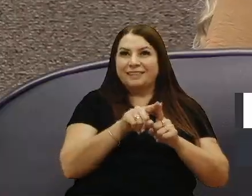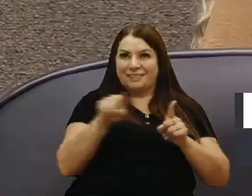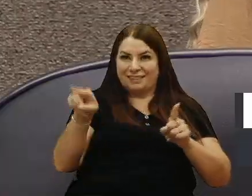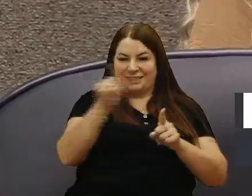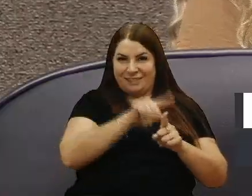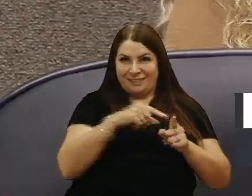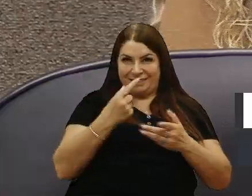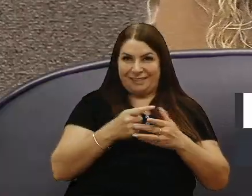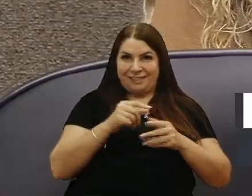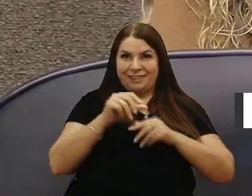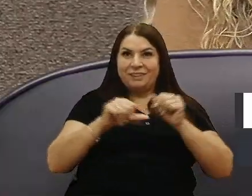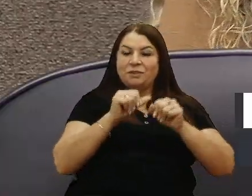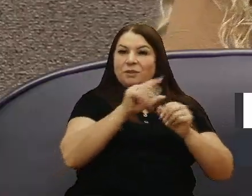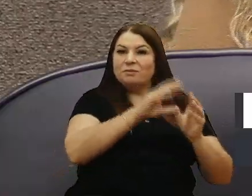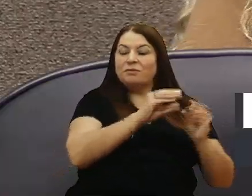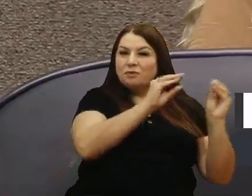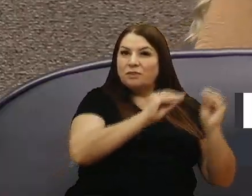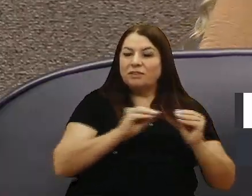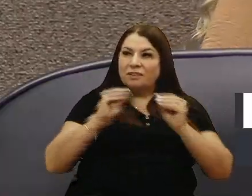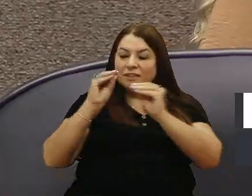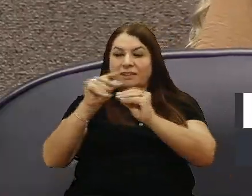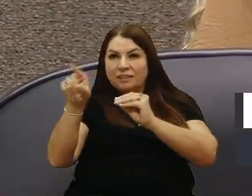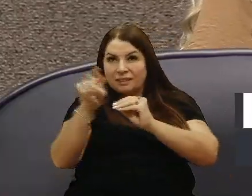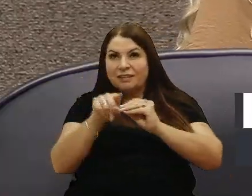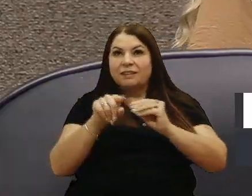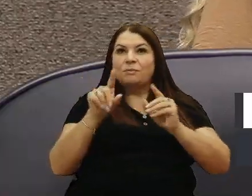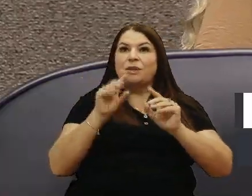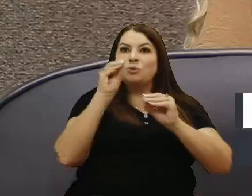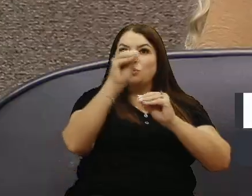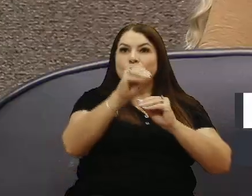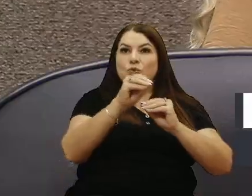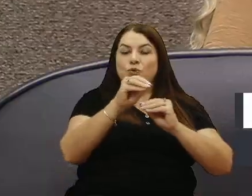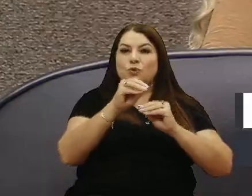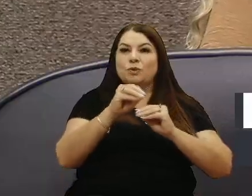E a modificação também de tirar lá de baixo e trazer ali para cima a